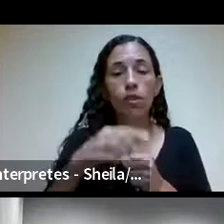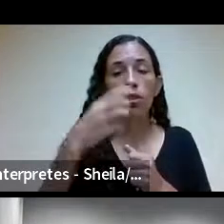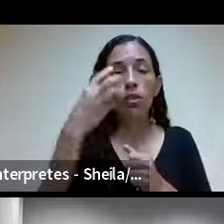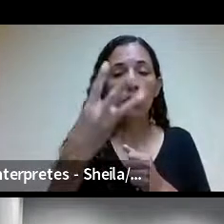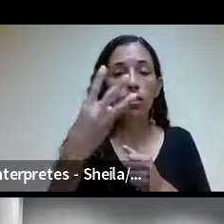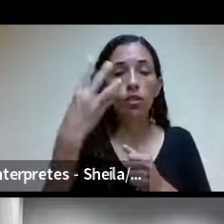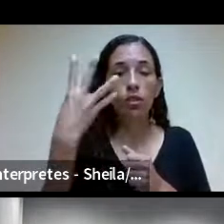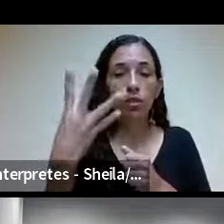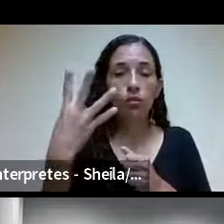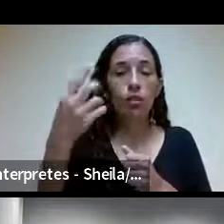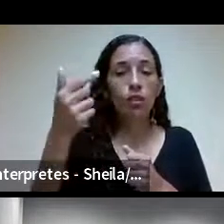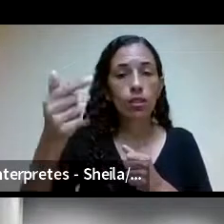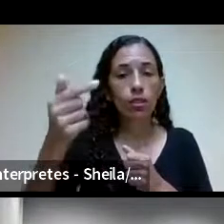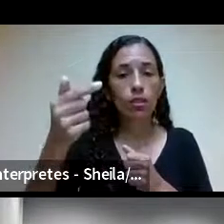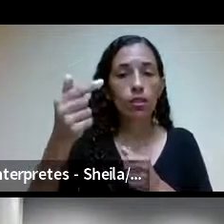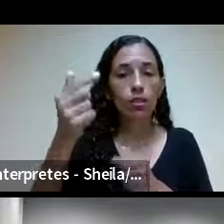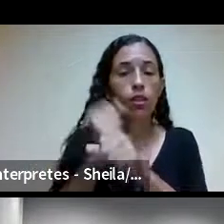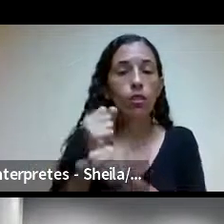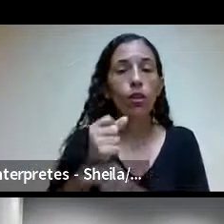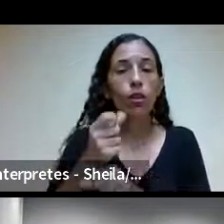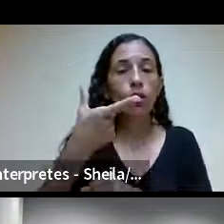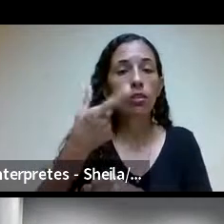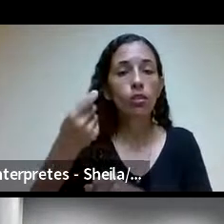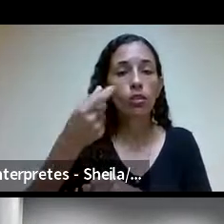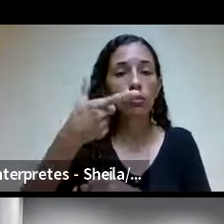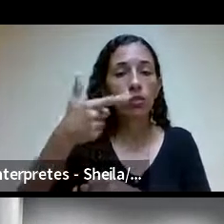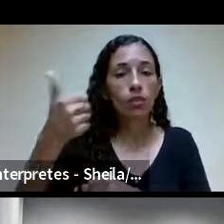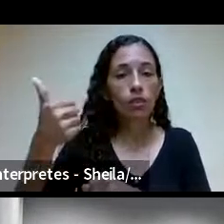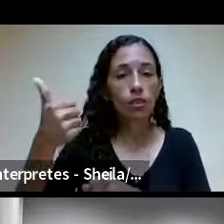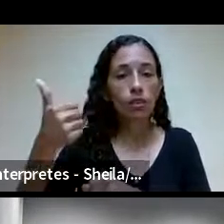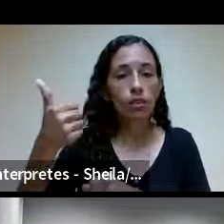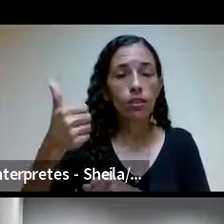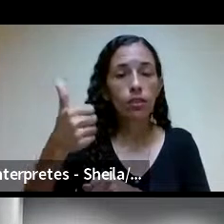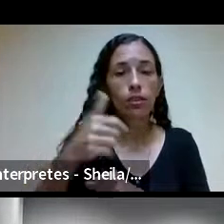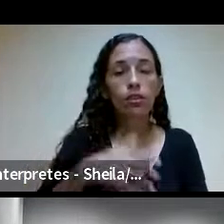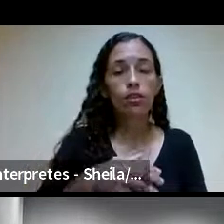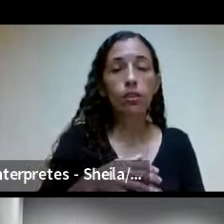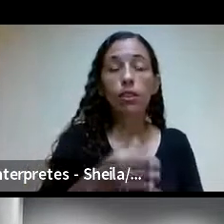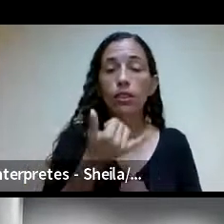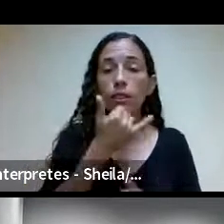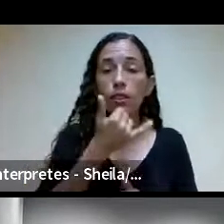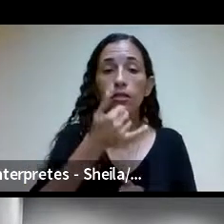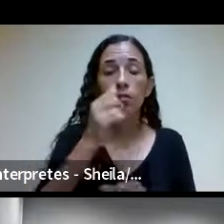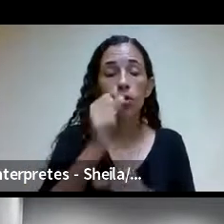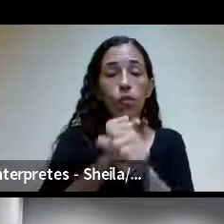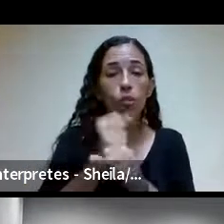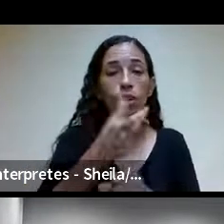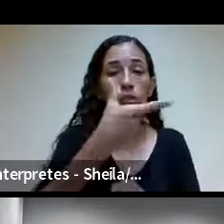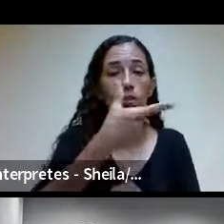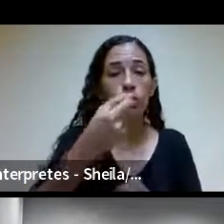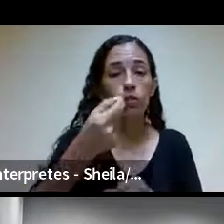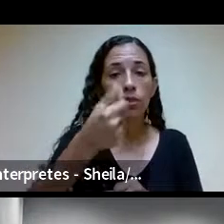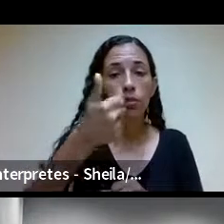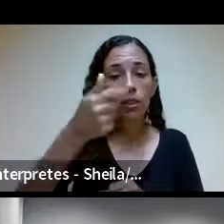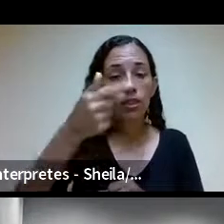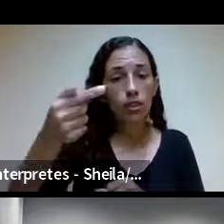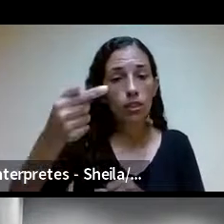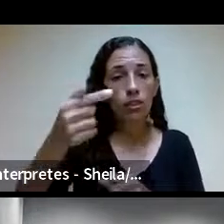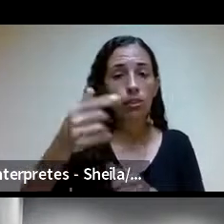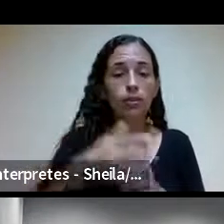23.547 de 2017. Mas, primeiramente, destaco algumas premissas quanto a fatos e controvérsios.